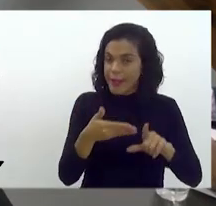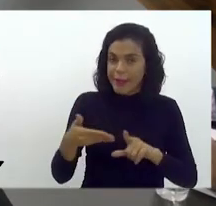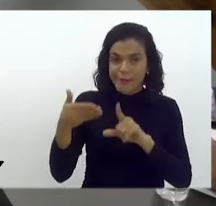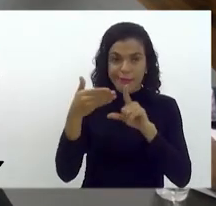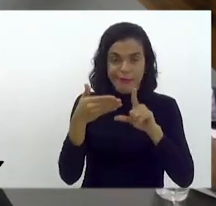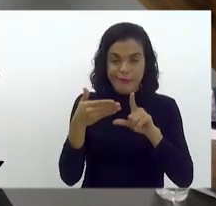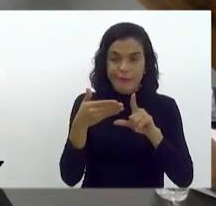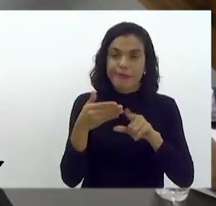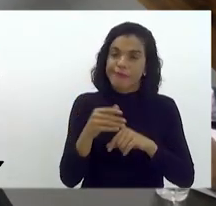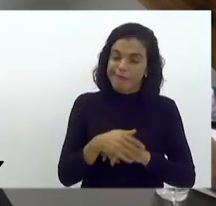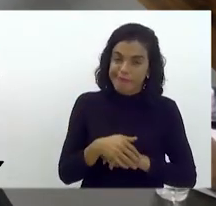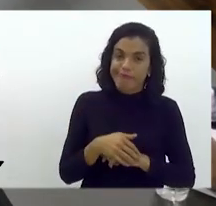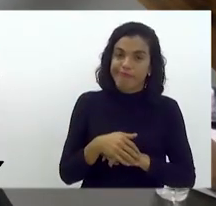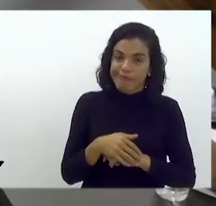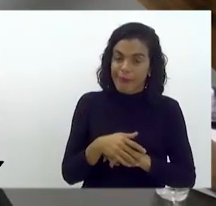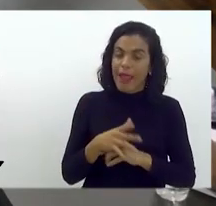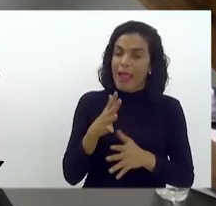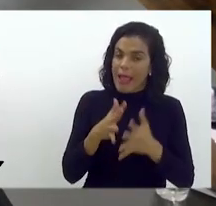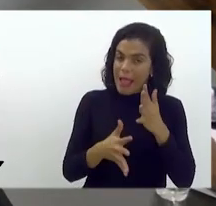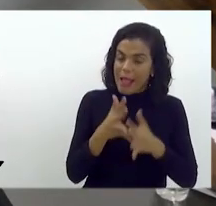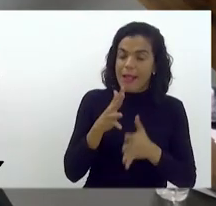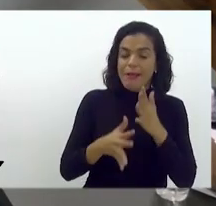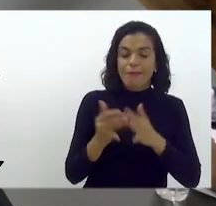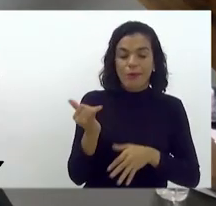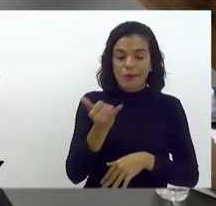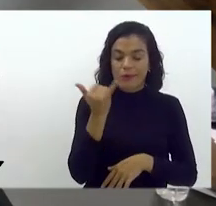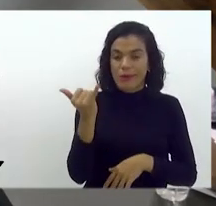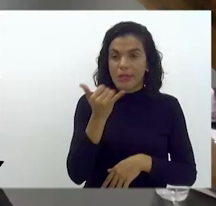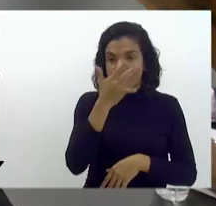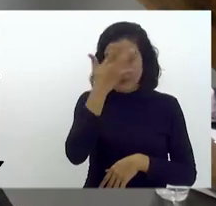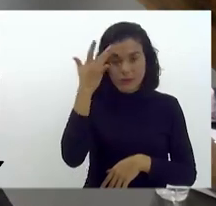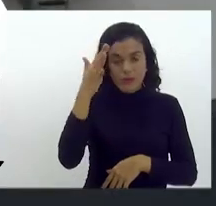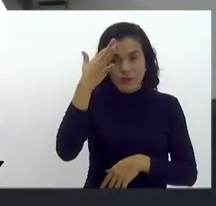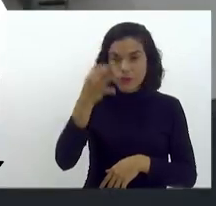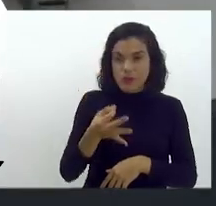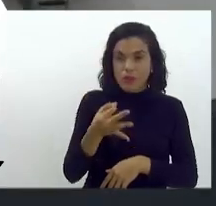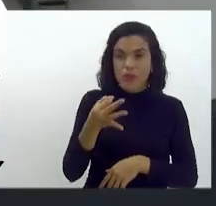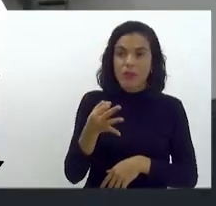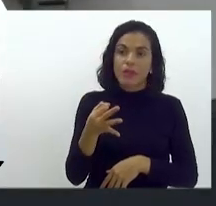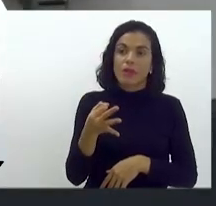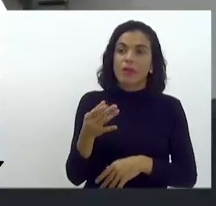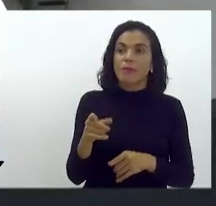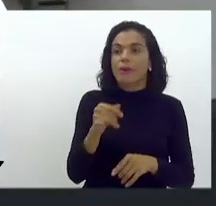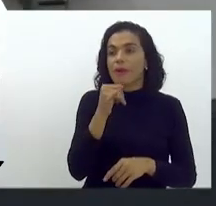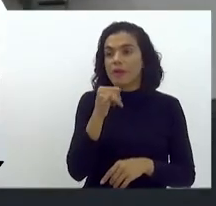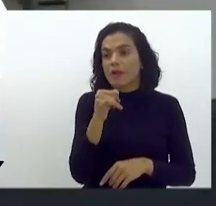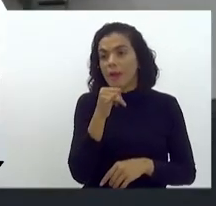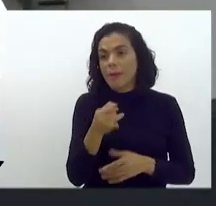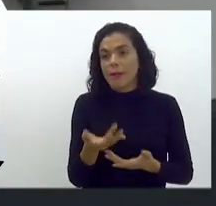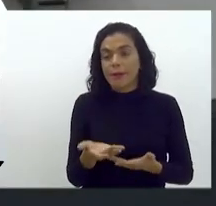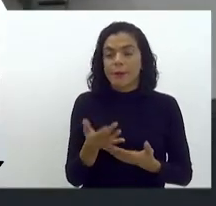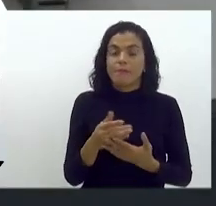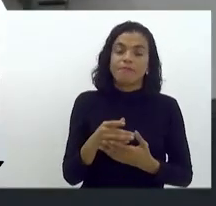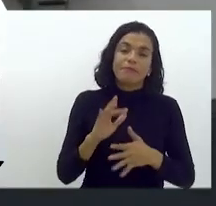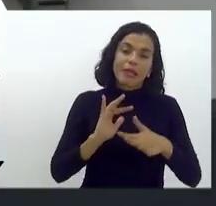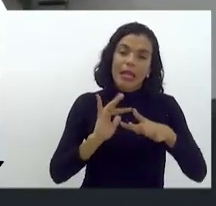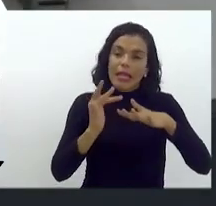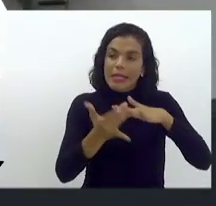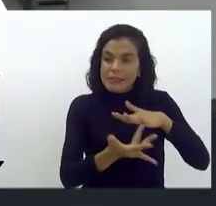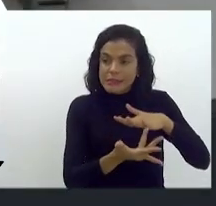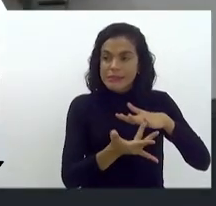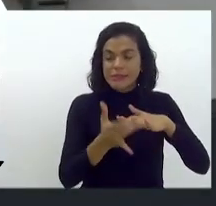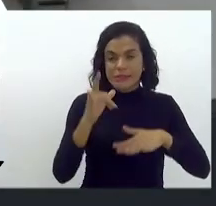colocou que é muito importante as pessoas não entendem hoje e quando as pessoas vão em vão nas redes sociais